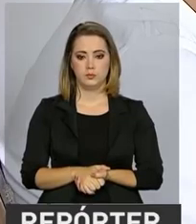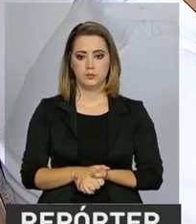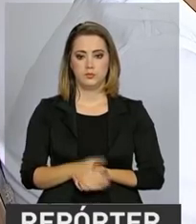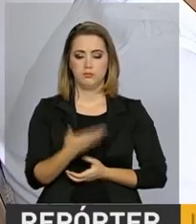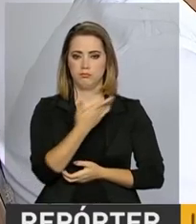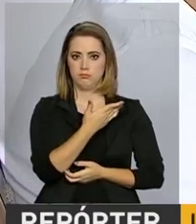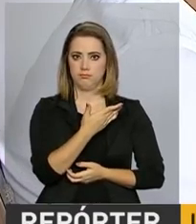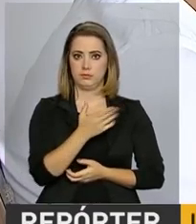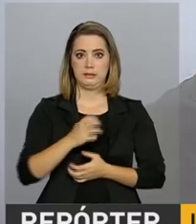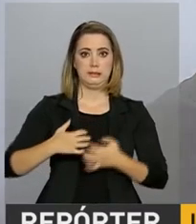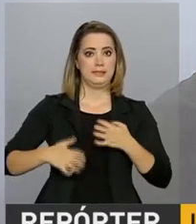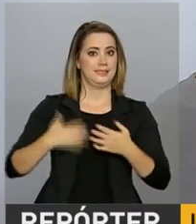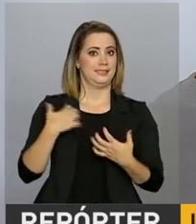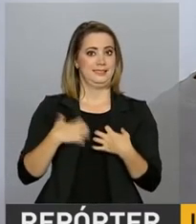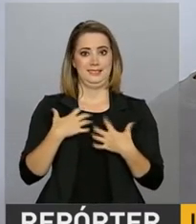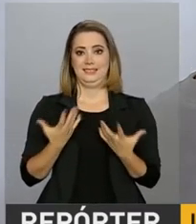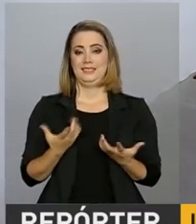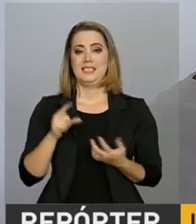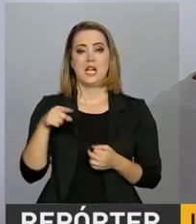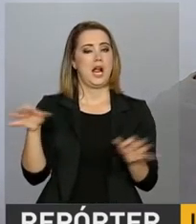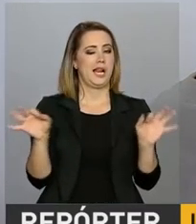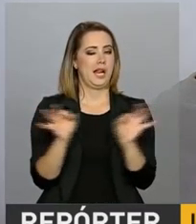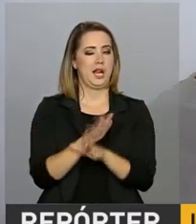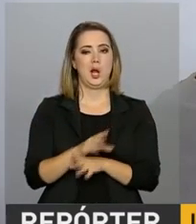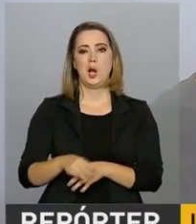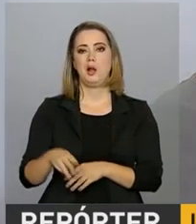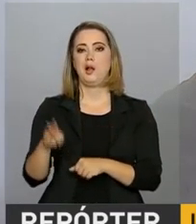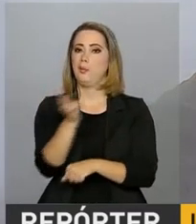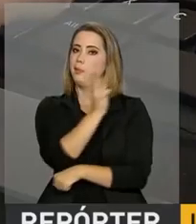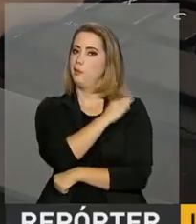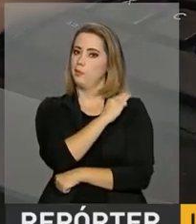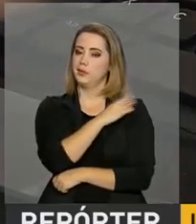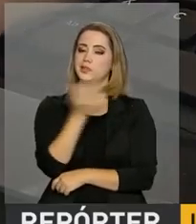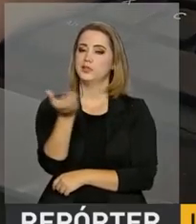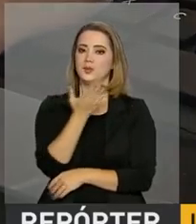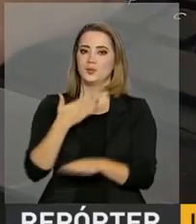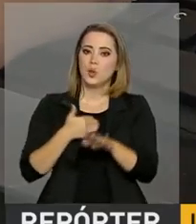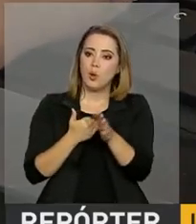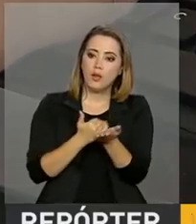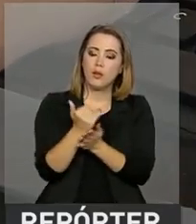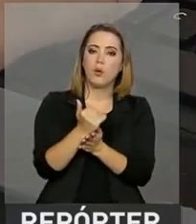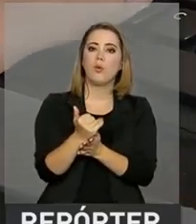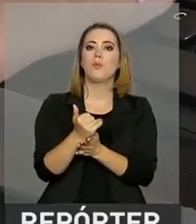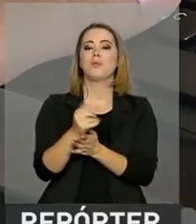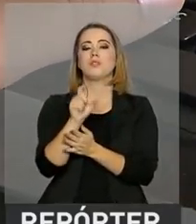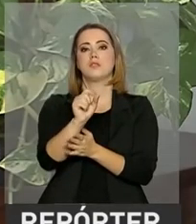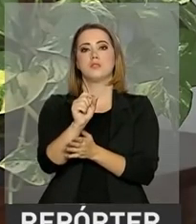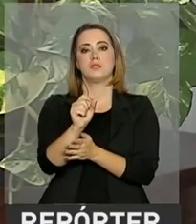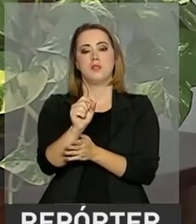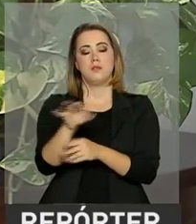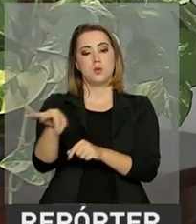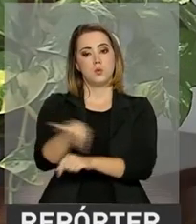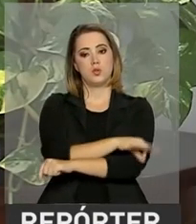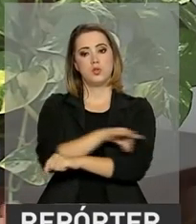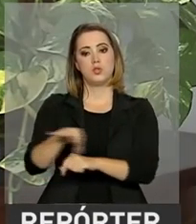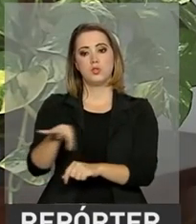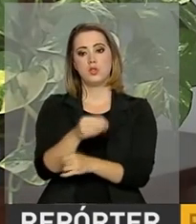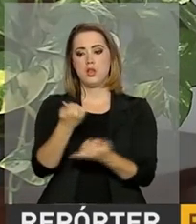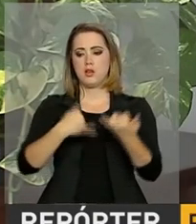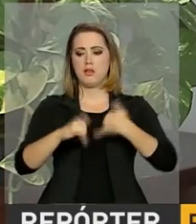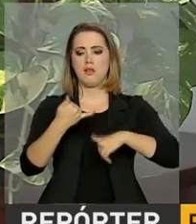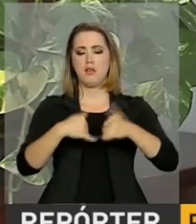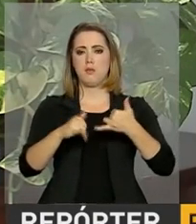Pedro está ansioso acabou de terminar o Ensino Médio e quer logo começar o curso de engenharia química queria trabalhar mais uma área